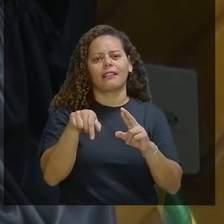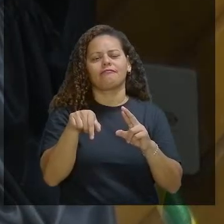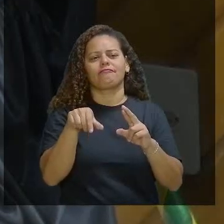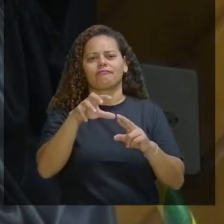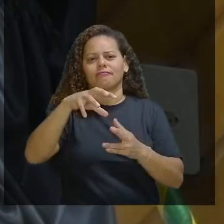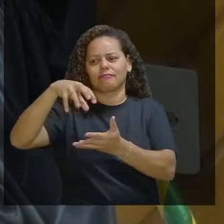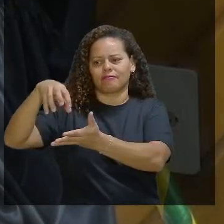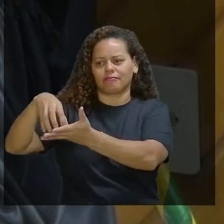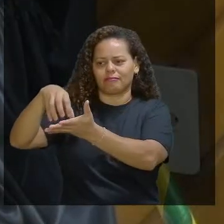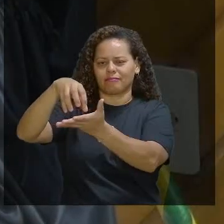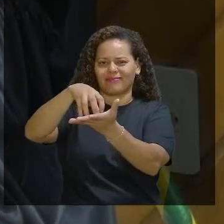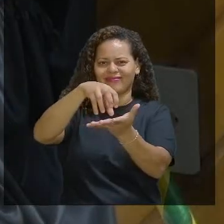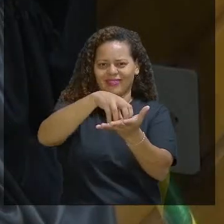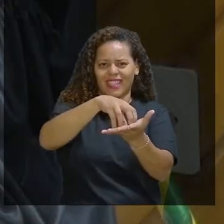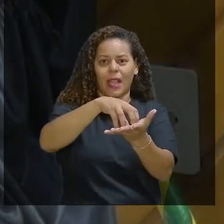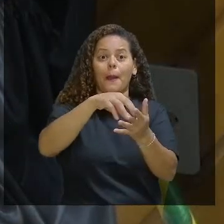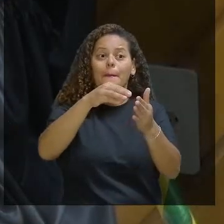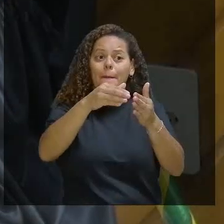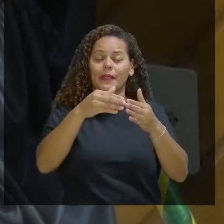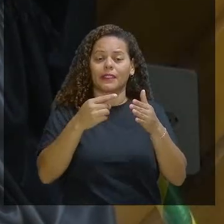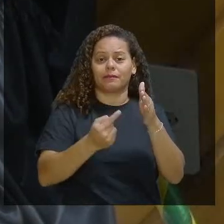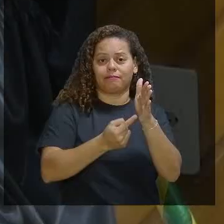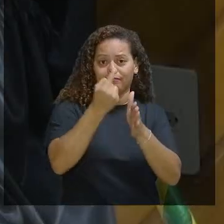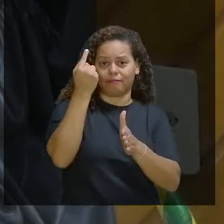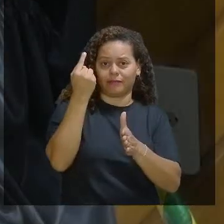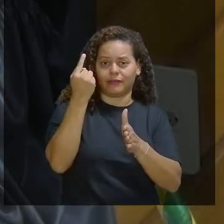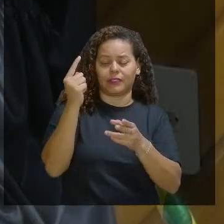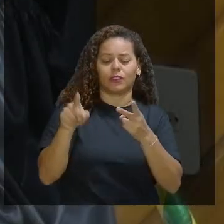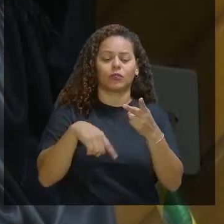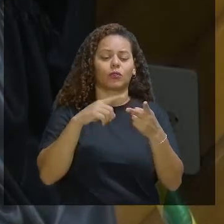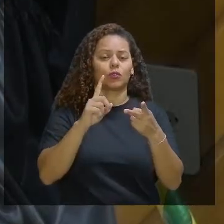zonas eleitorais para a qual se requereu a operação.